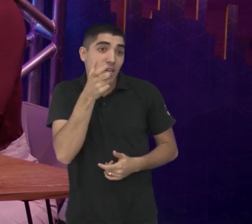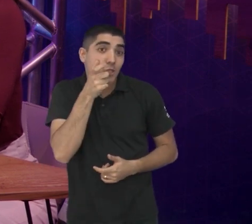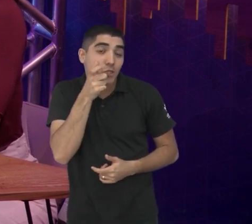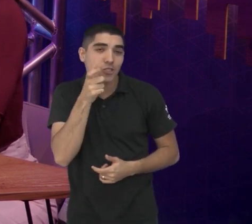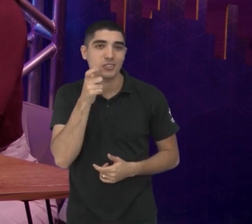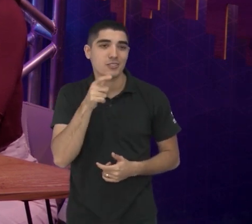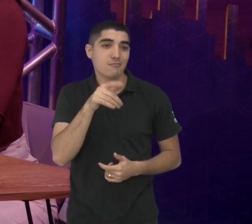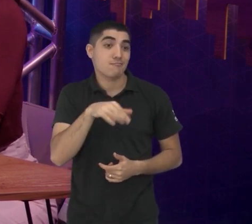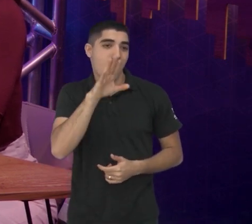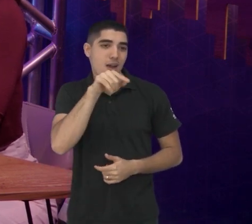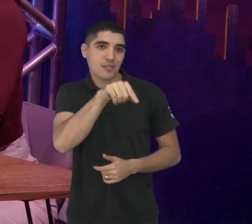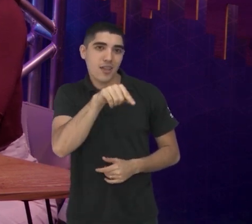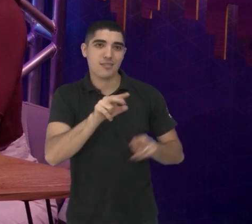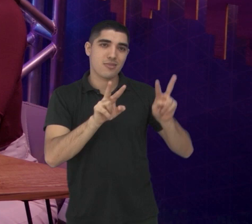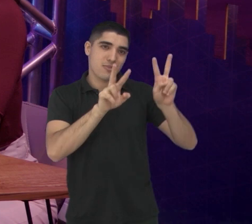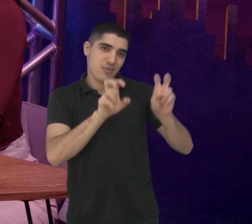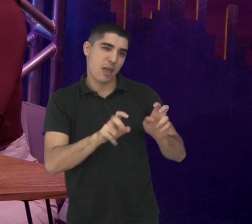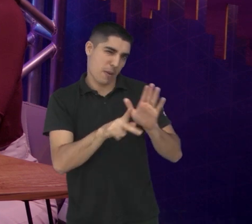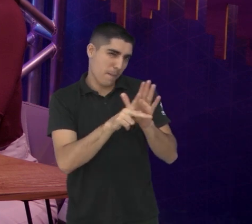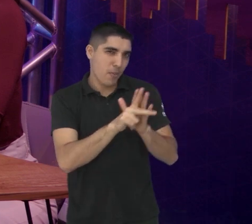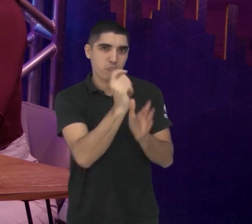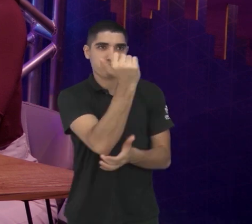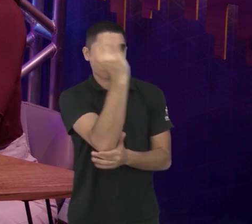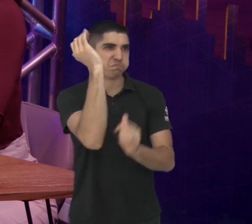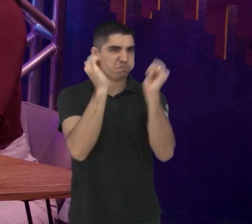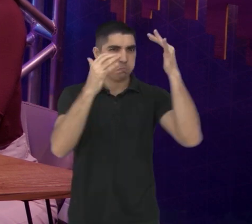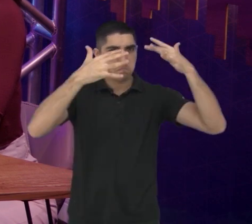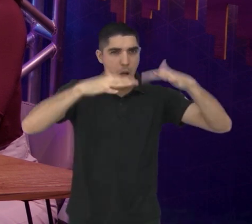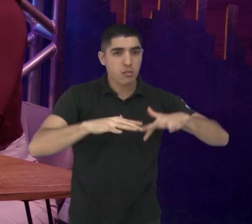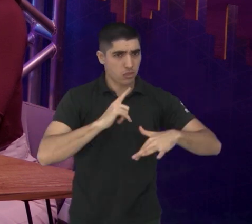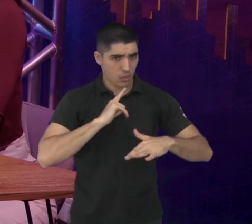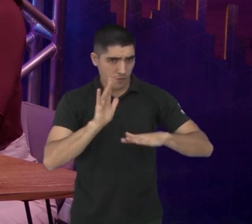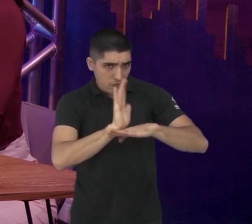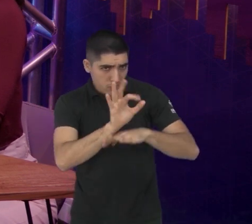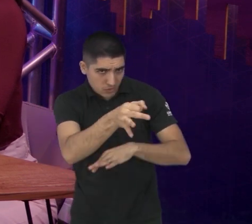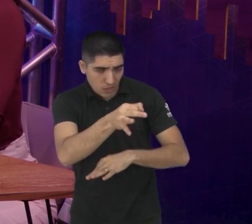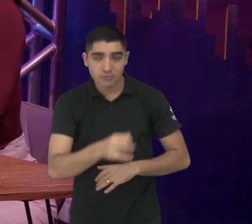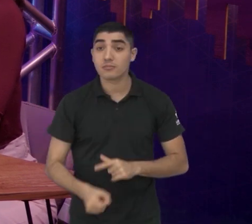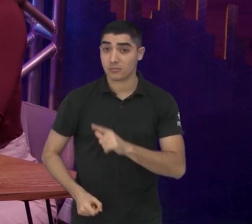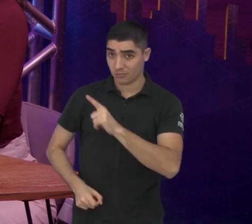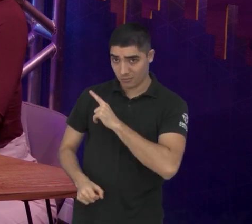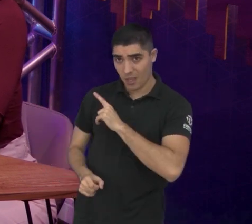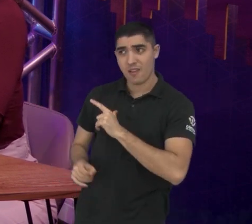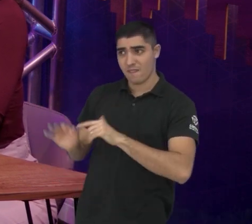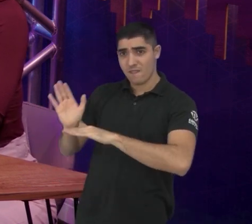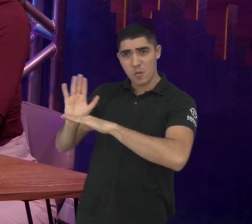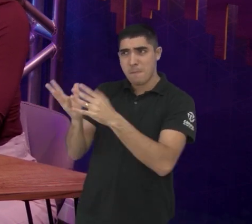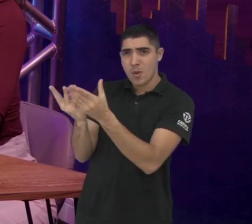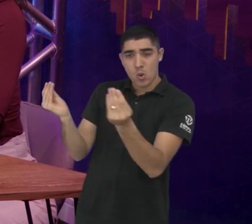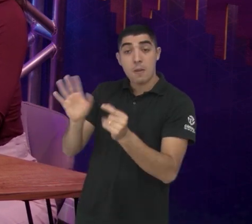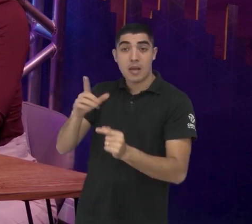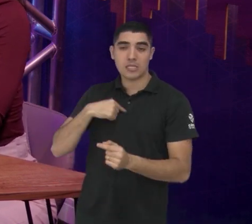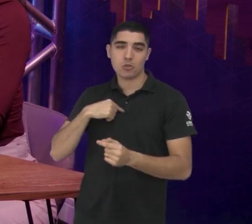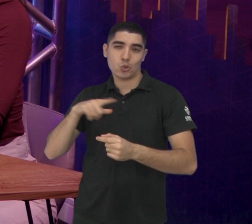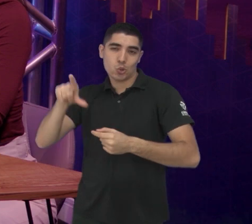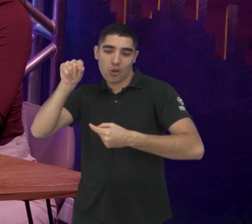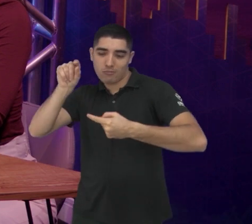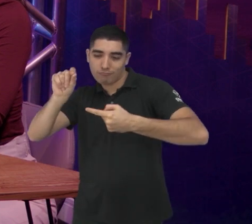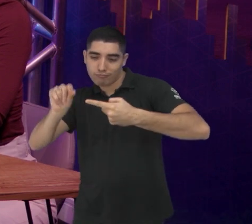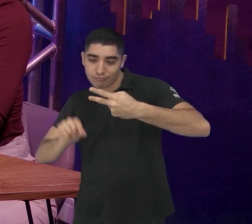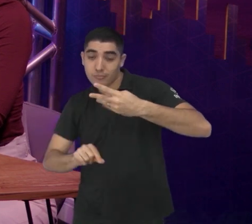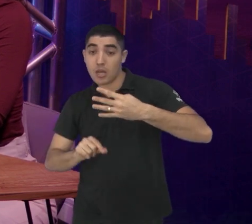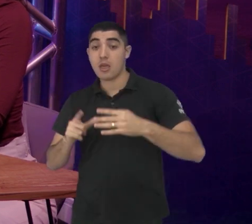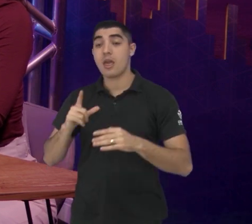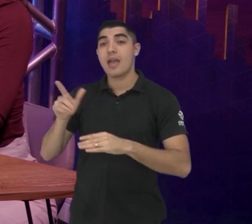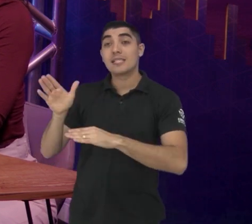quer ver mais sobre esse assunto, né, desastres naturais, tem alguns filmes sobre isso, né? Tem sim, tem muitos filmes, mas eu destaquei